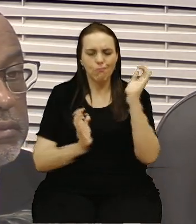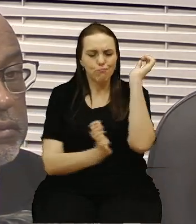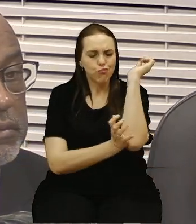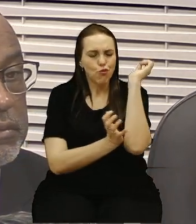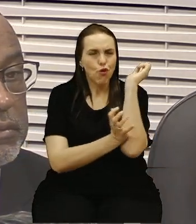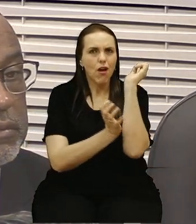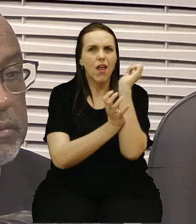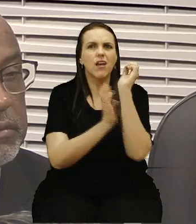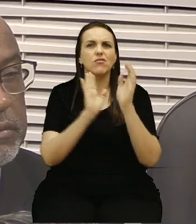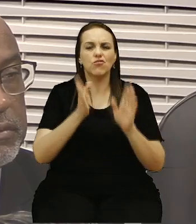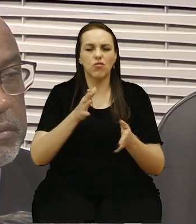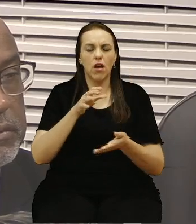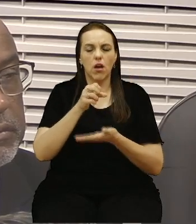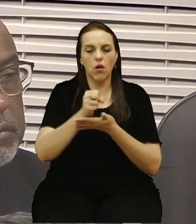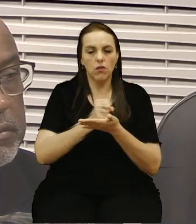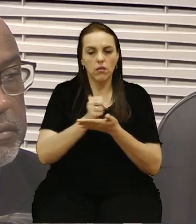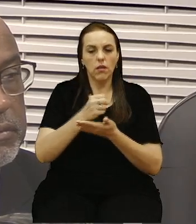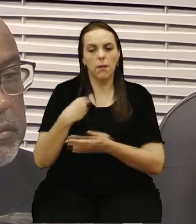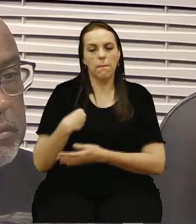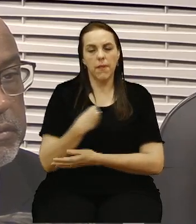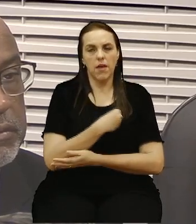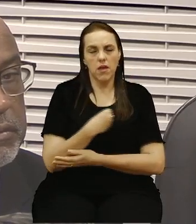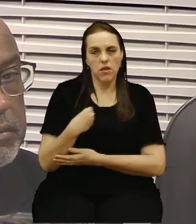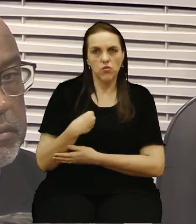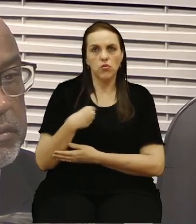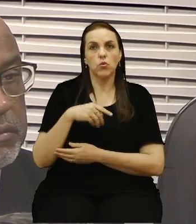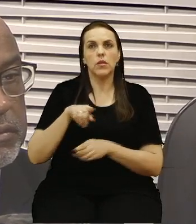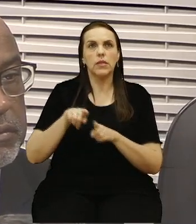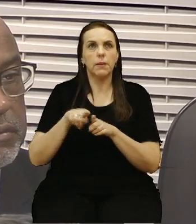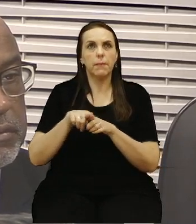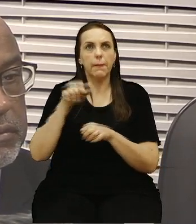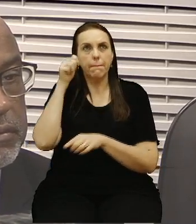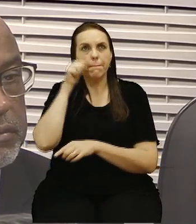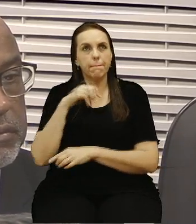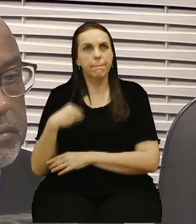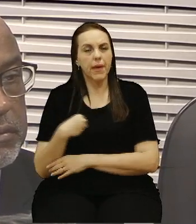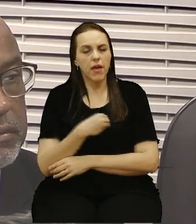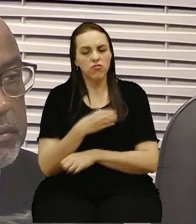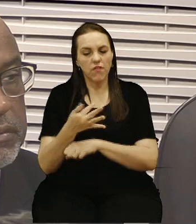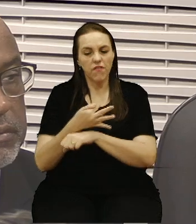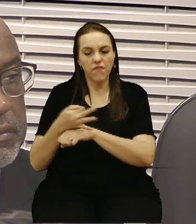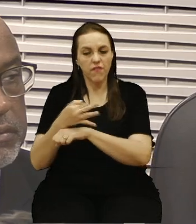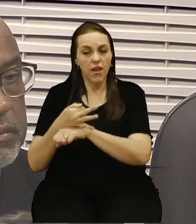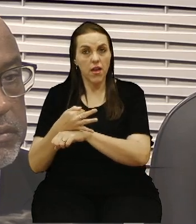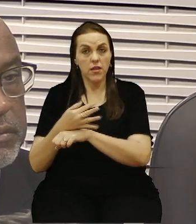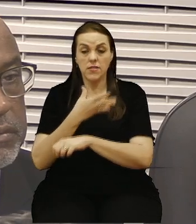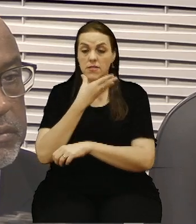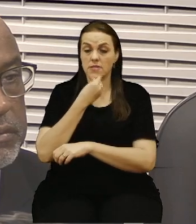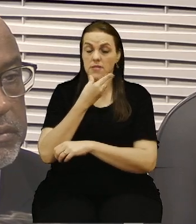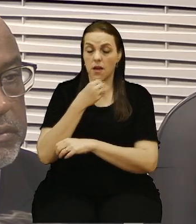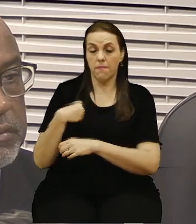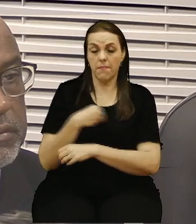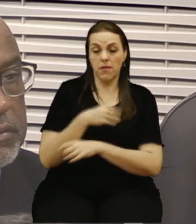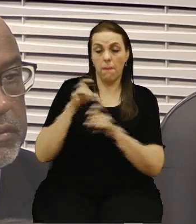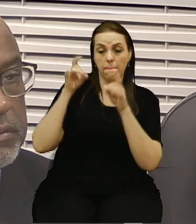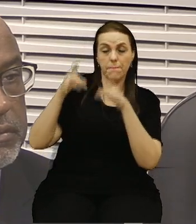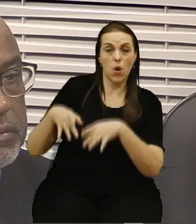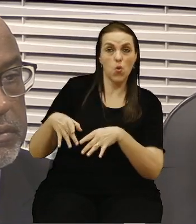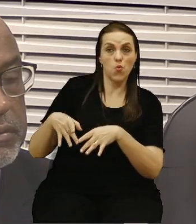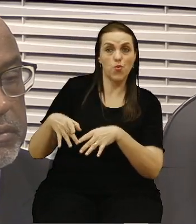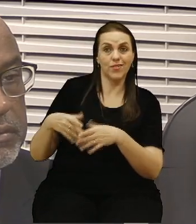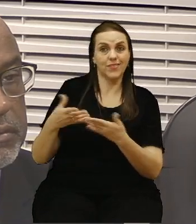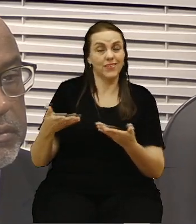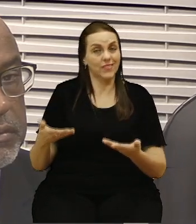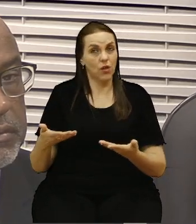tem contratado já o médico, inclusive teve uma médica que entrou de férias e um médico pediu demissão. Então não tem como ir lá